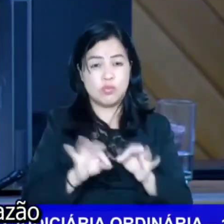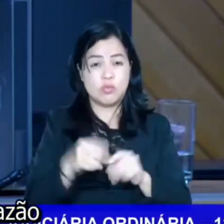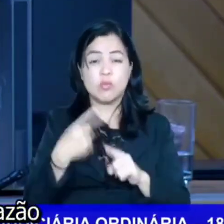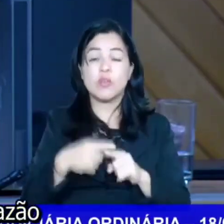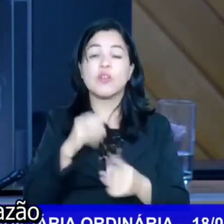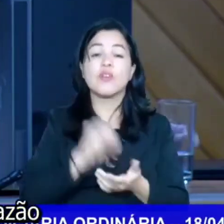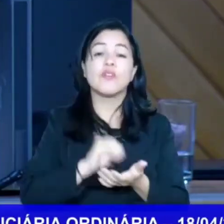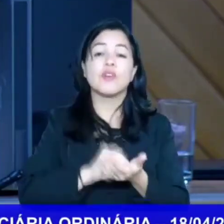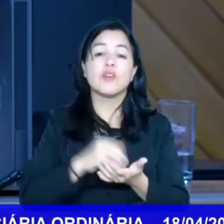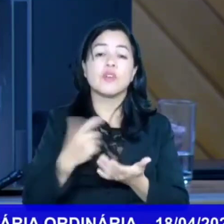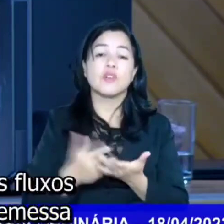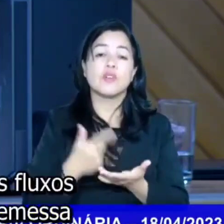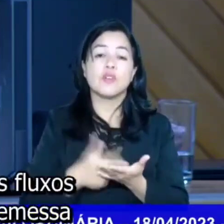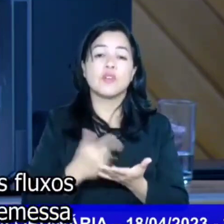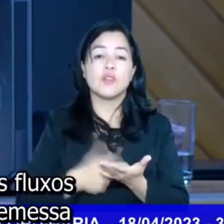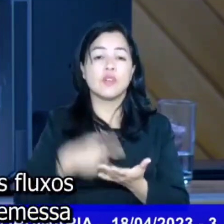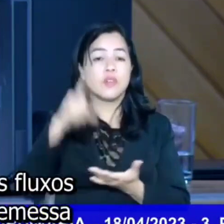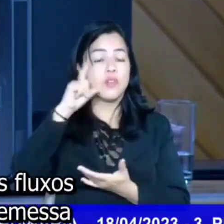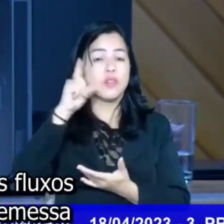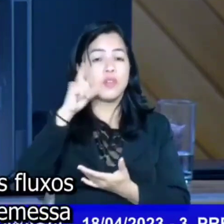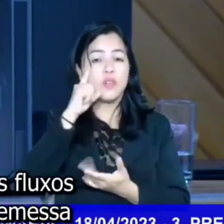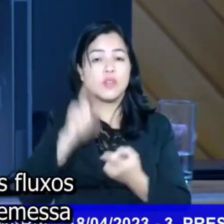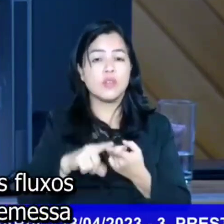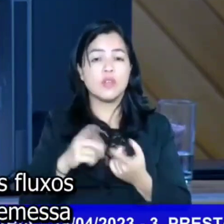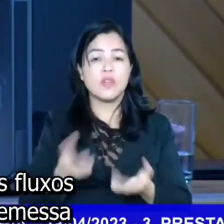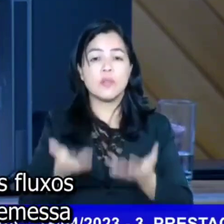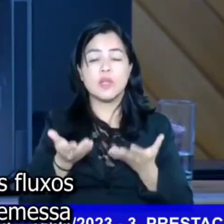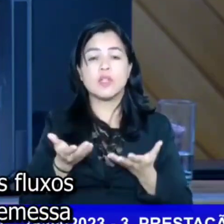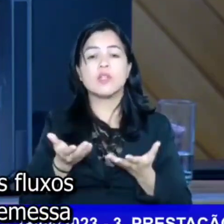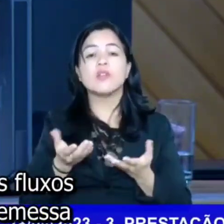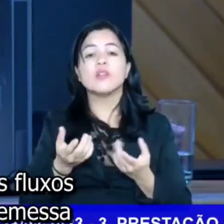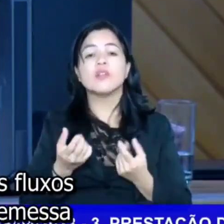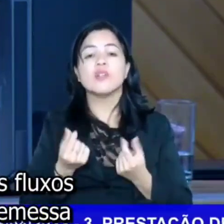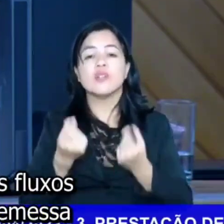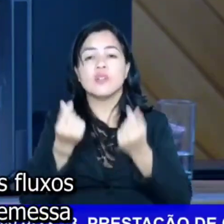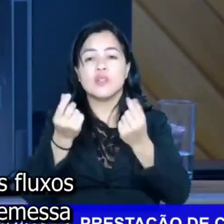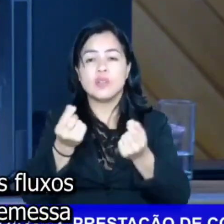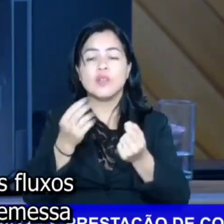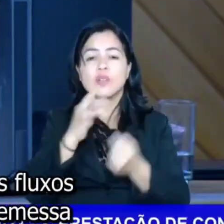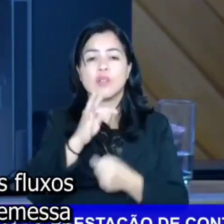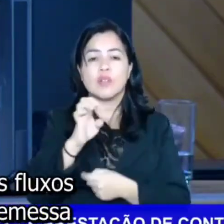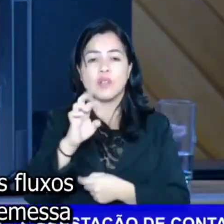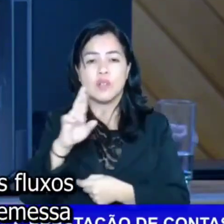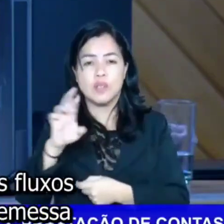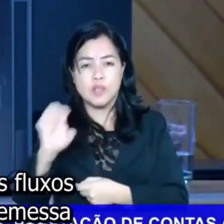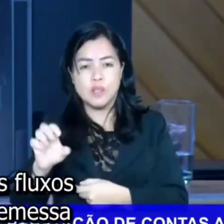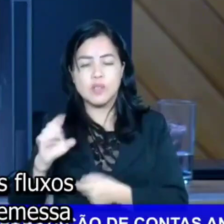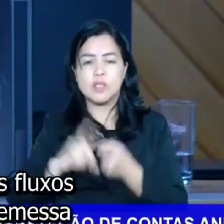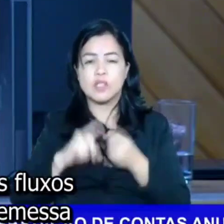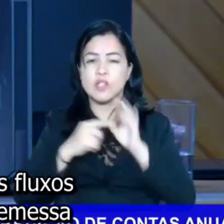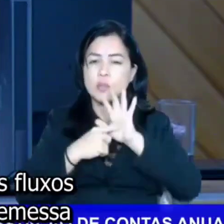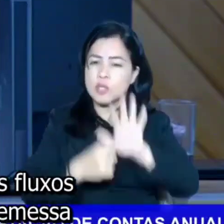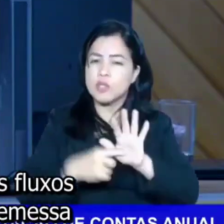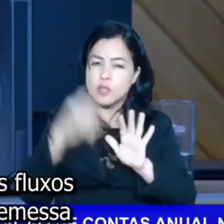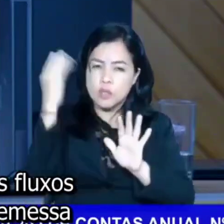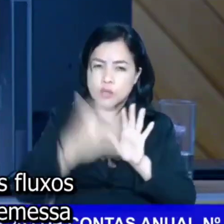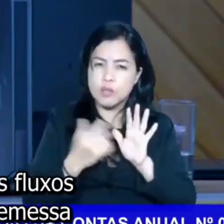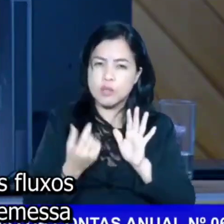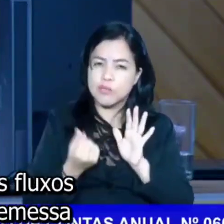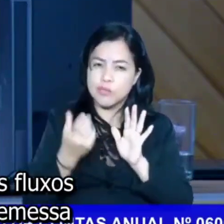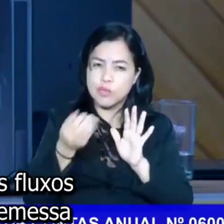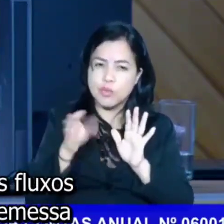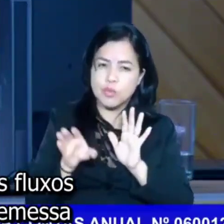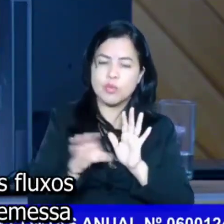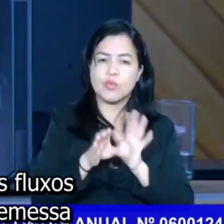livros diários e razão, balanço patrimonial, DRE, demonstrativo dos fluxos de caixa. E o 2, a ausência